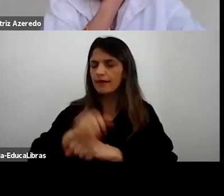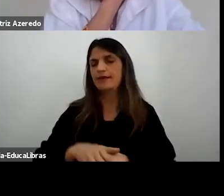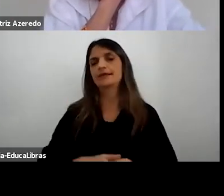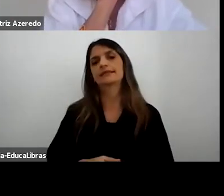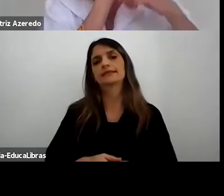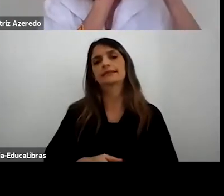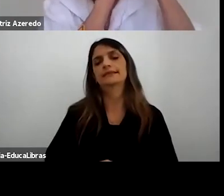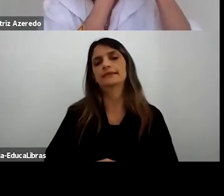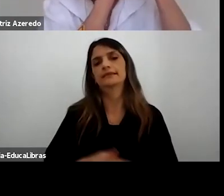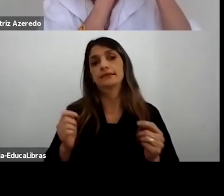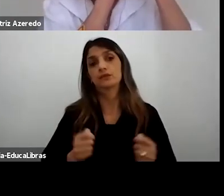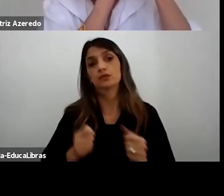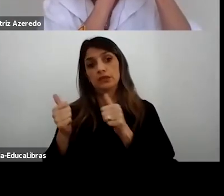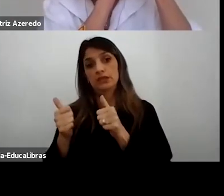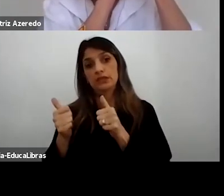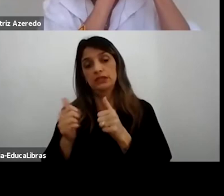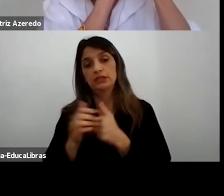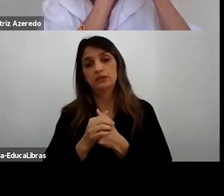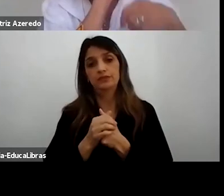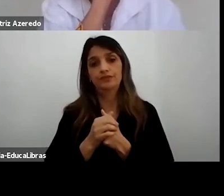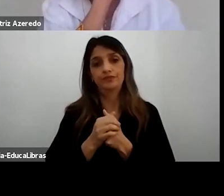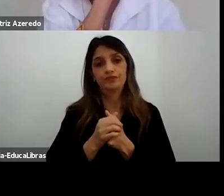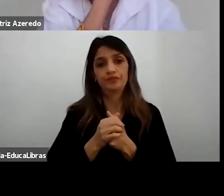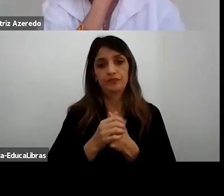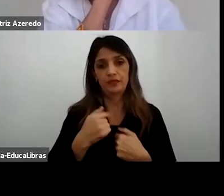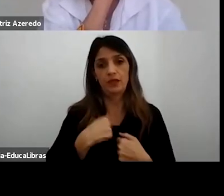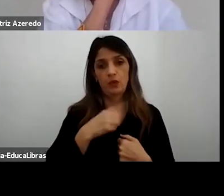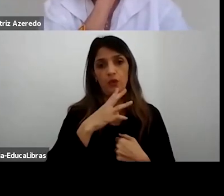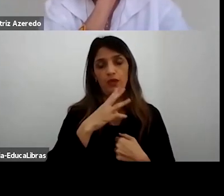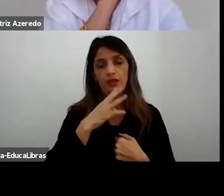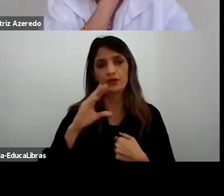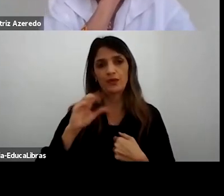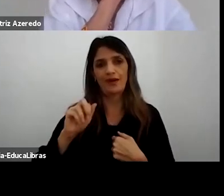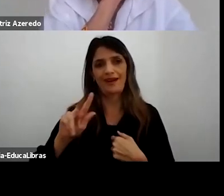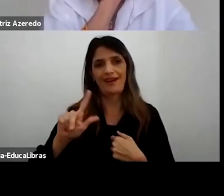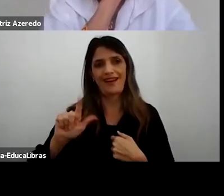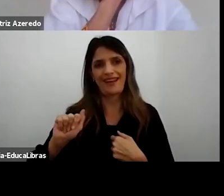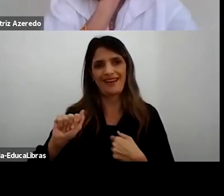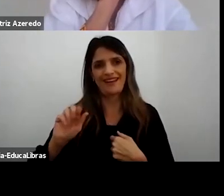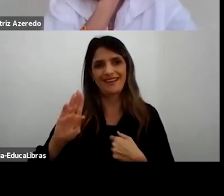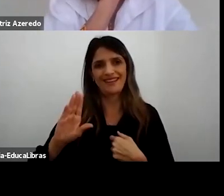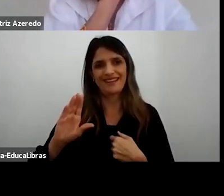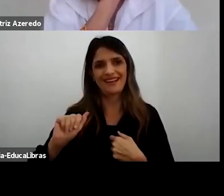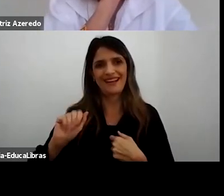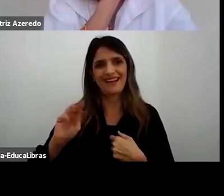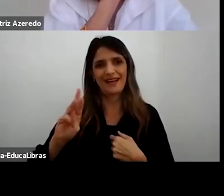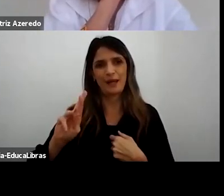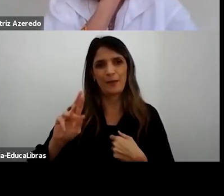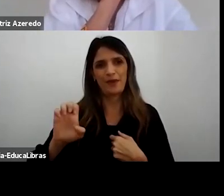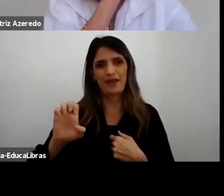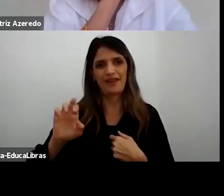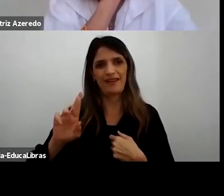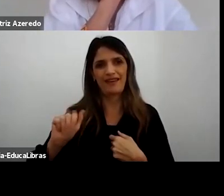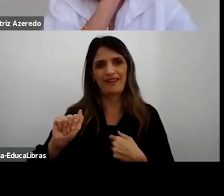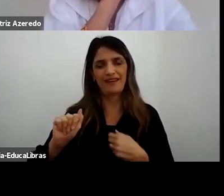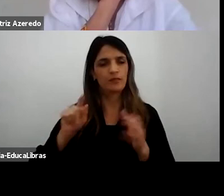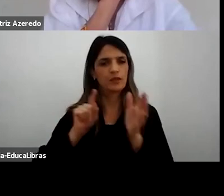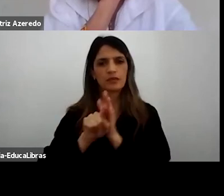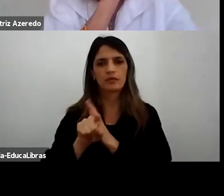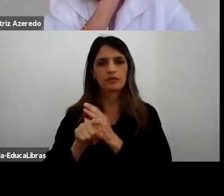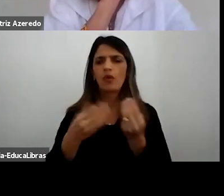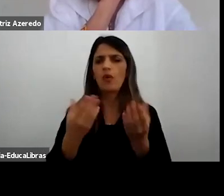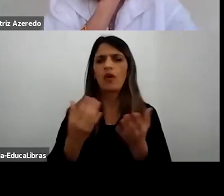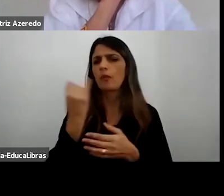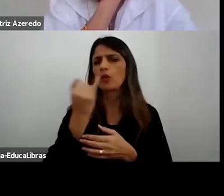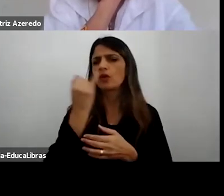uma delas vem de uma pessoa que eu conheço, por acaso. Oi, Carla Cabreira. E ela pergunta qual é a relevância da cultura